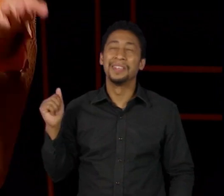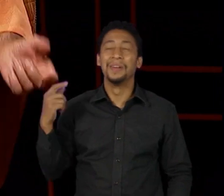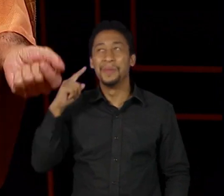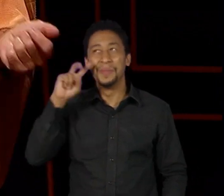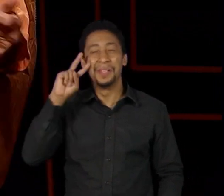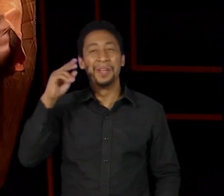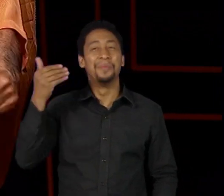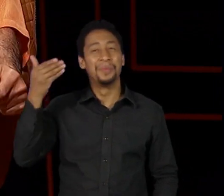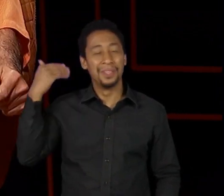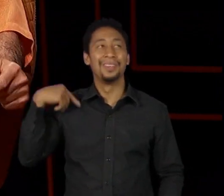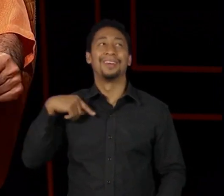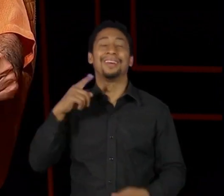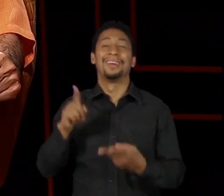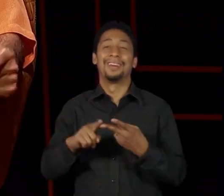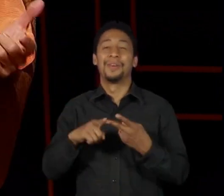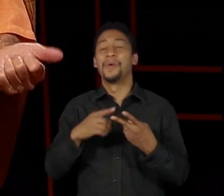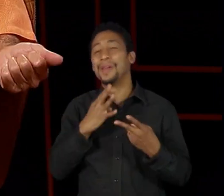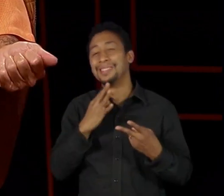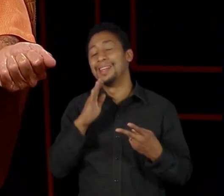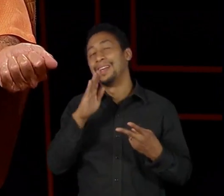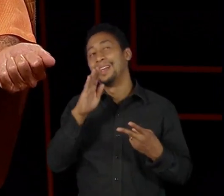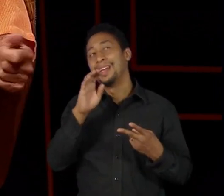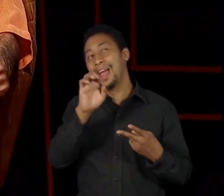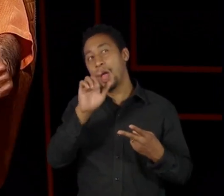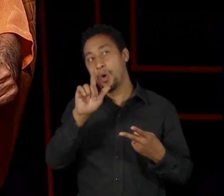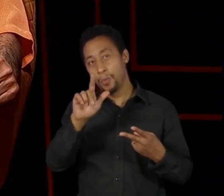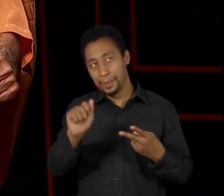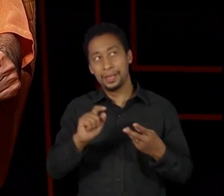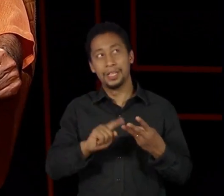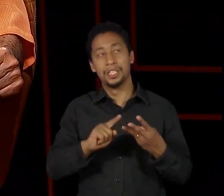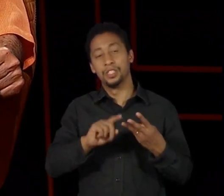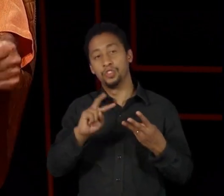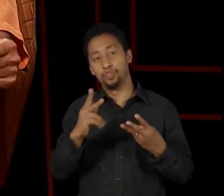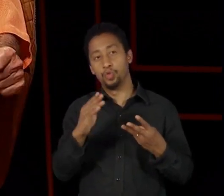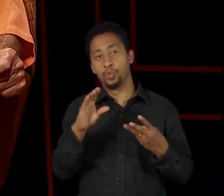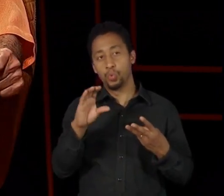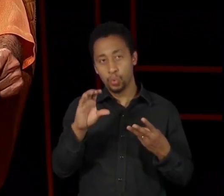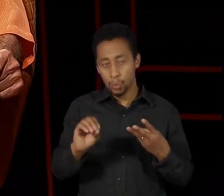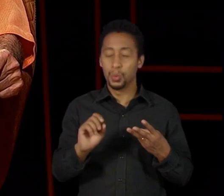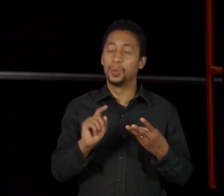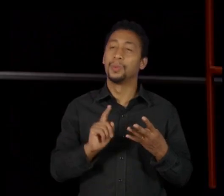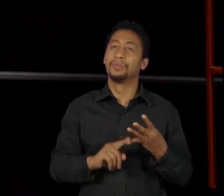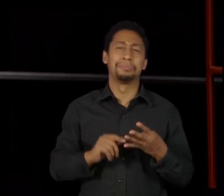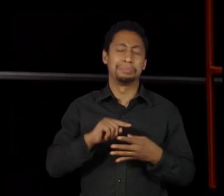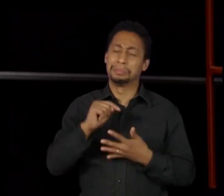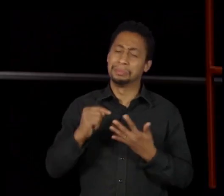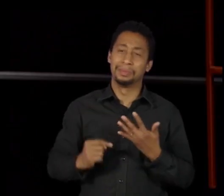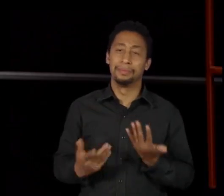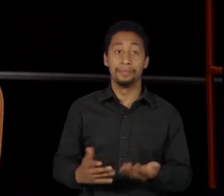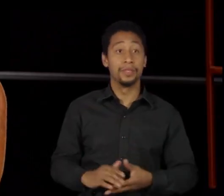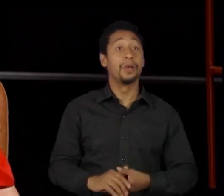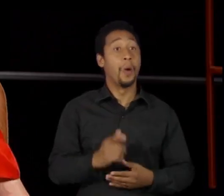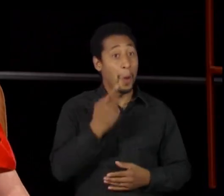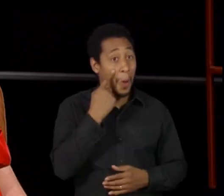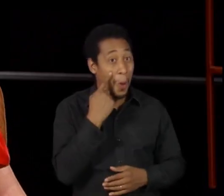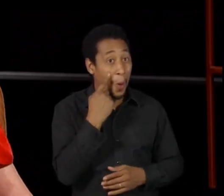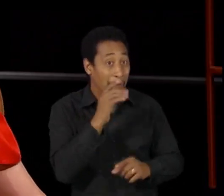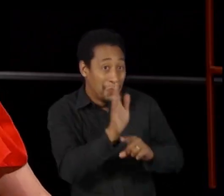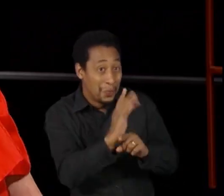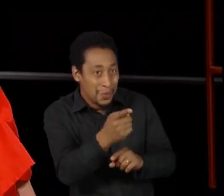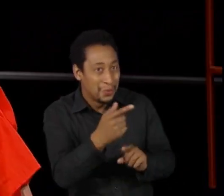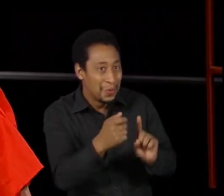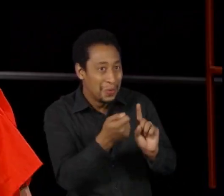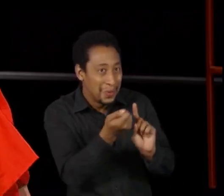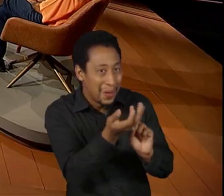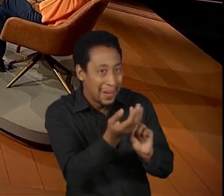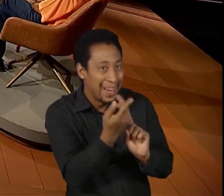Aí conhecia Elba Ramalho, conheci Tânia Alves, que esteve aqui, né? E que está aqui para falar com você. Ah, é? Tânia está